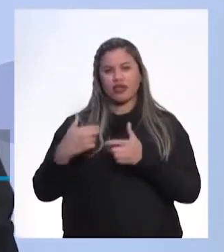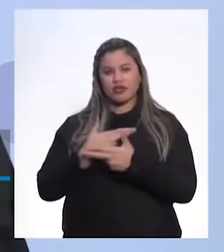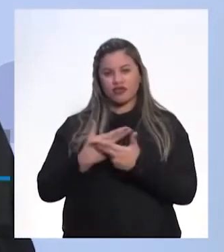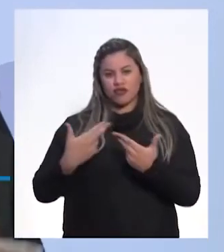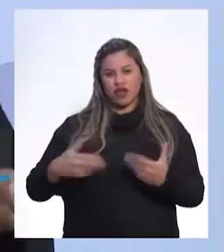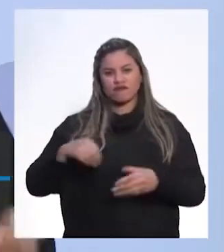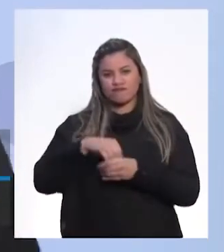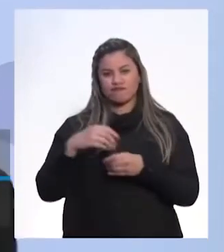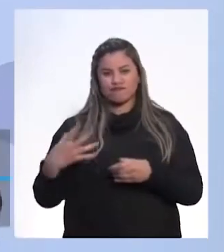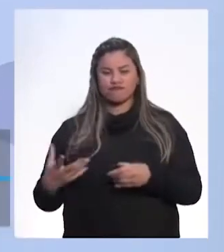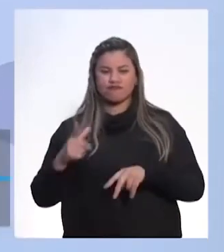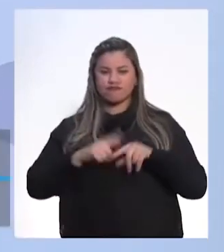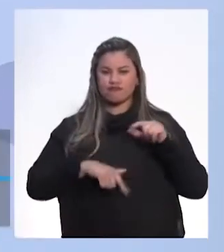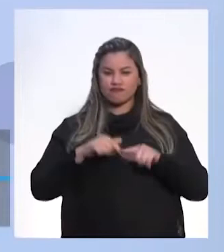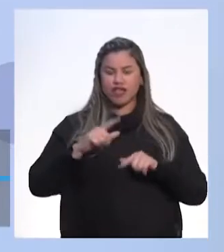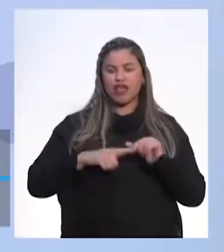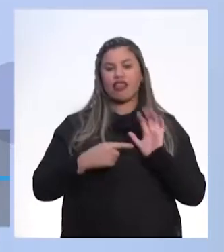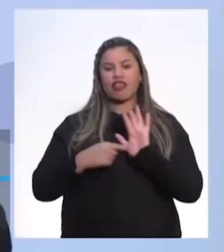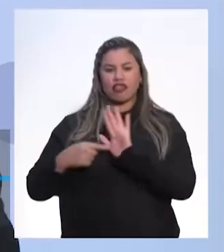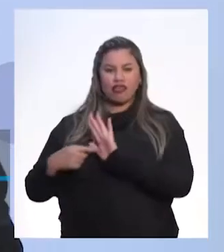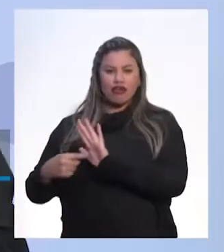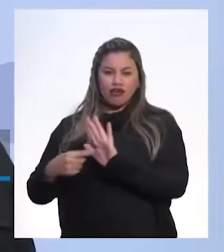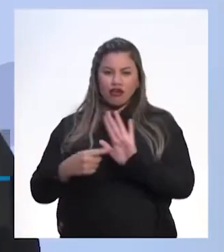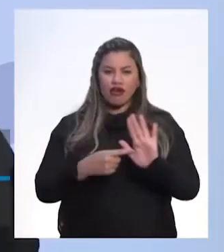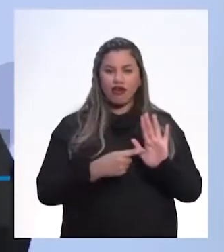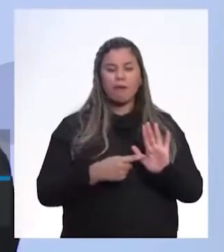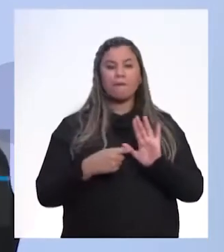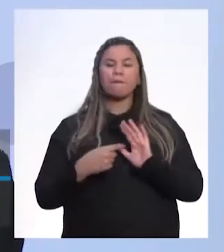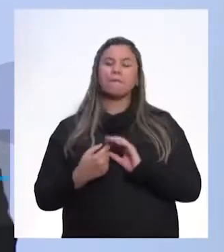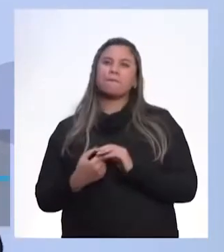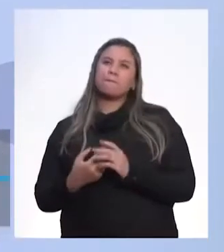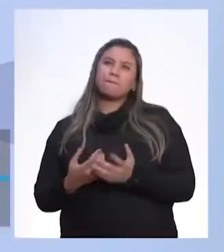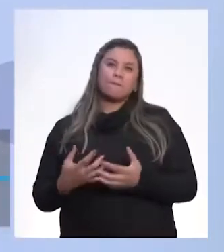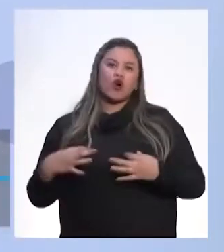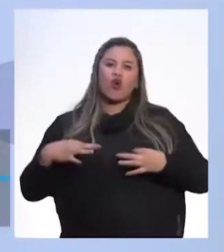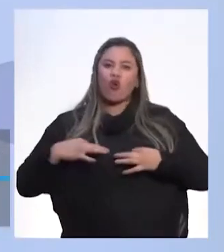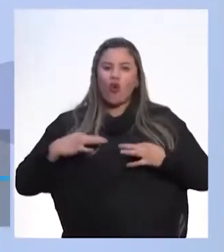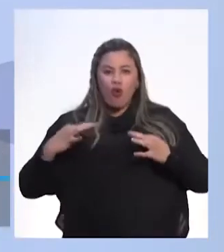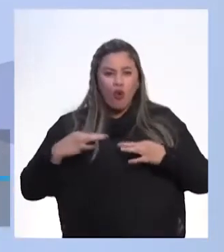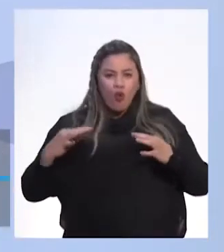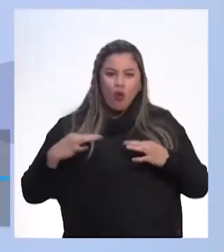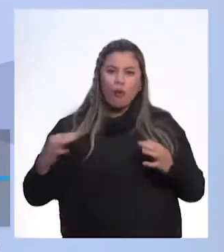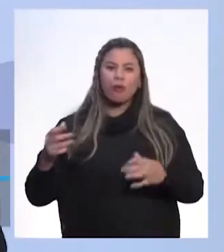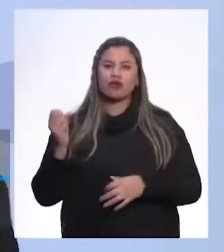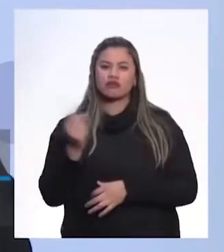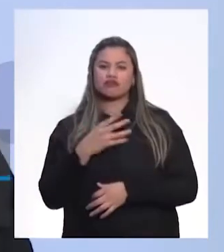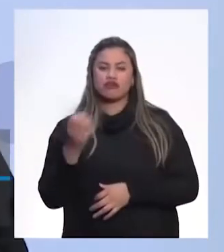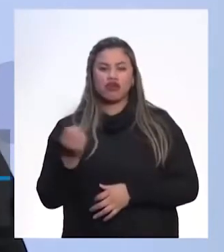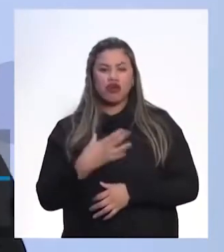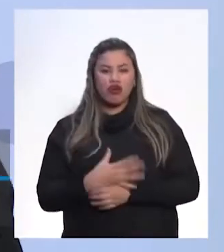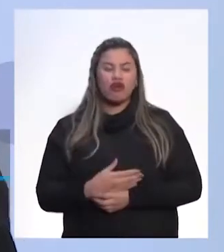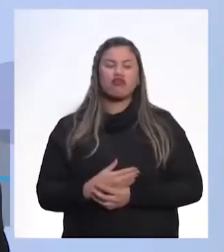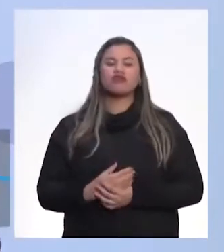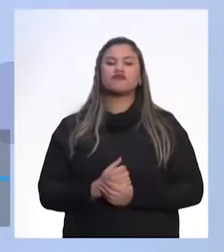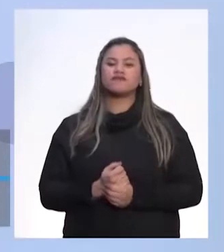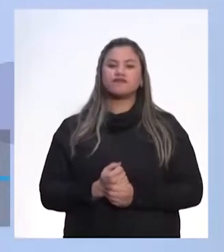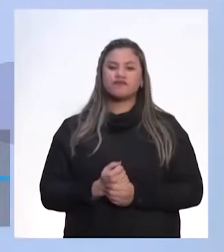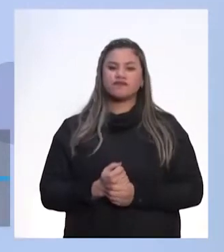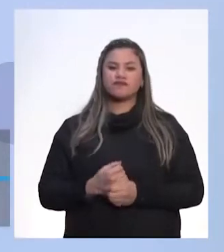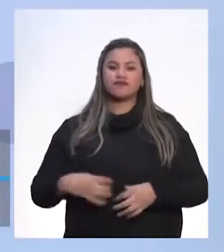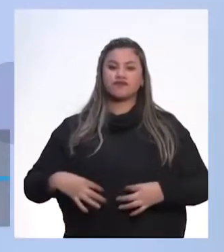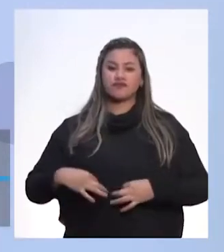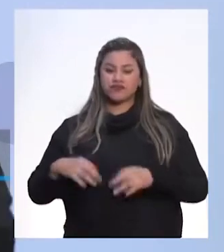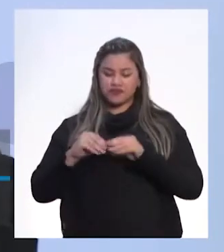materiais mesmo, né? Nós temos expositores que colocam lá figurinos novos, né, novas formas de figurino,